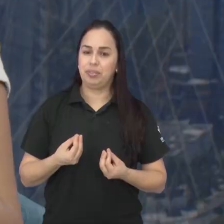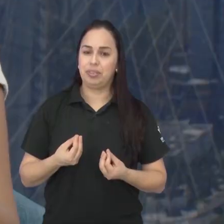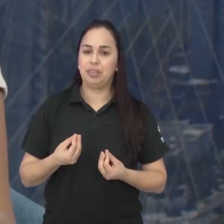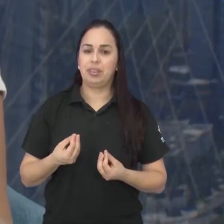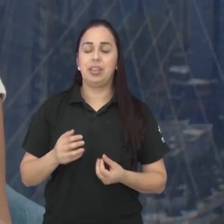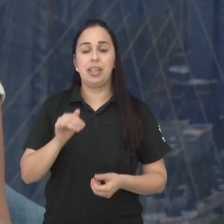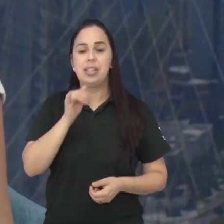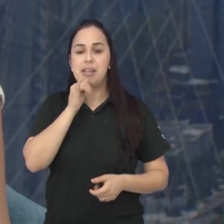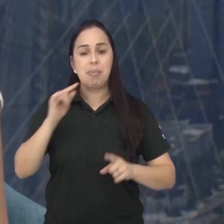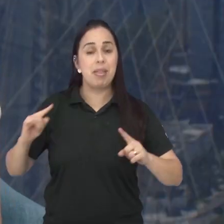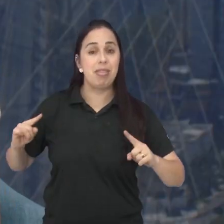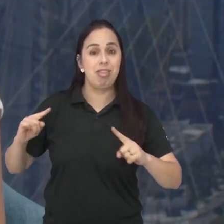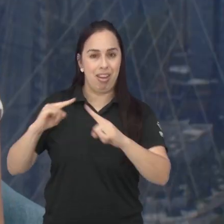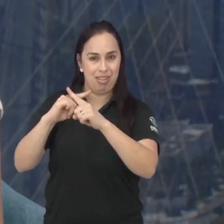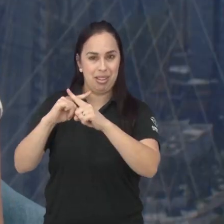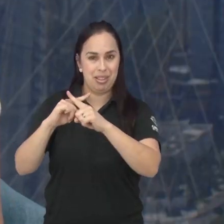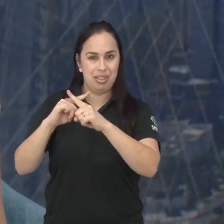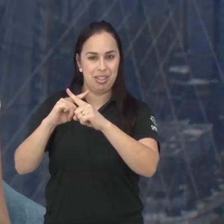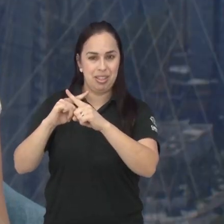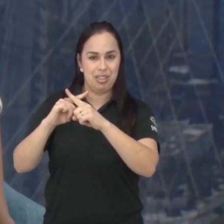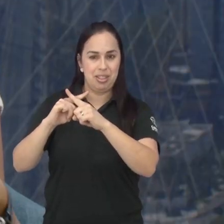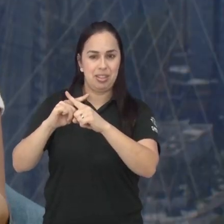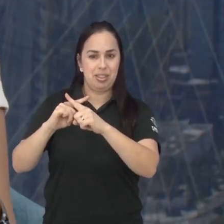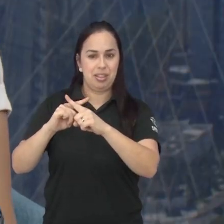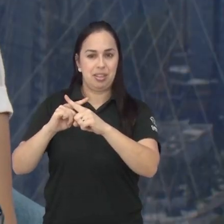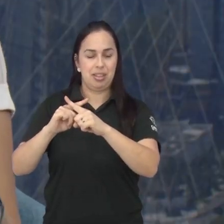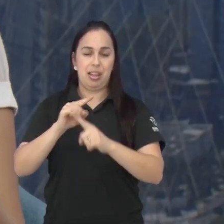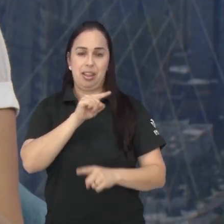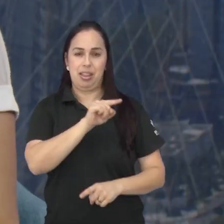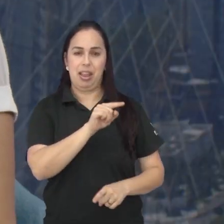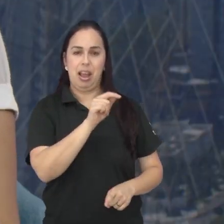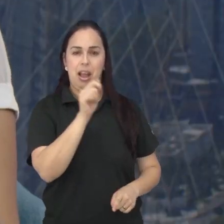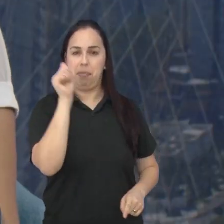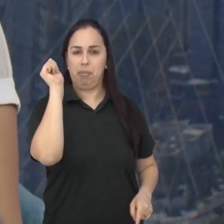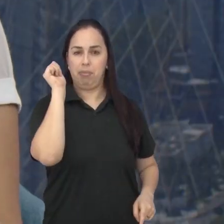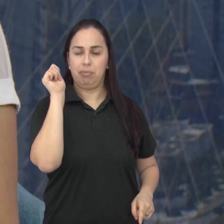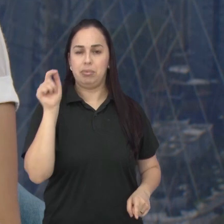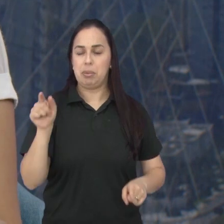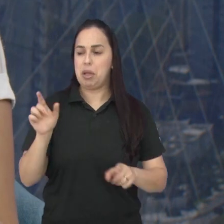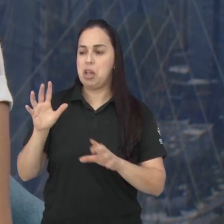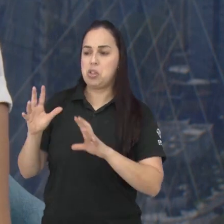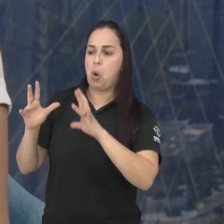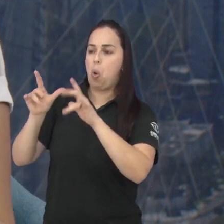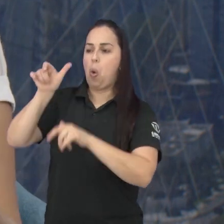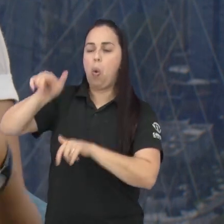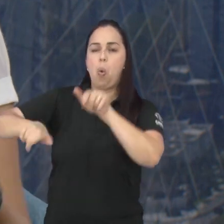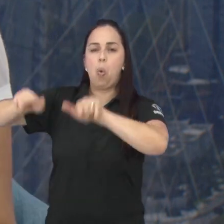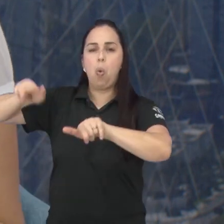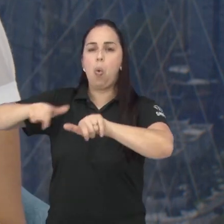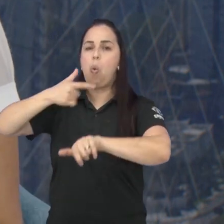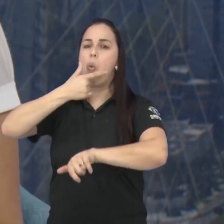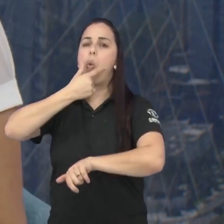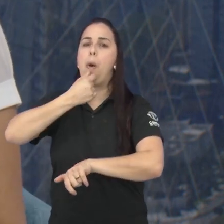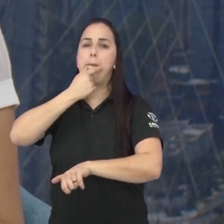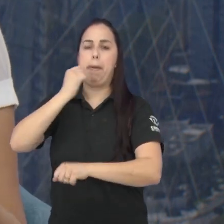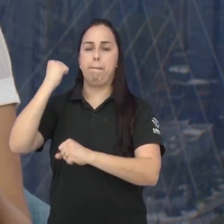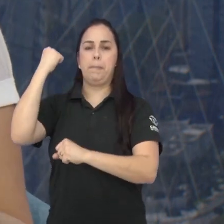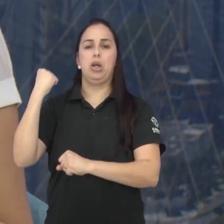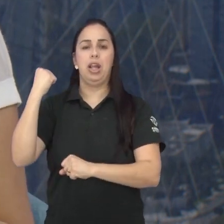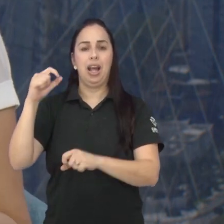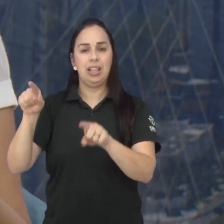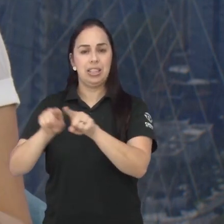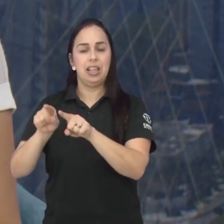isso avisa, de fato, concentrar poder na mão ainda dos homens, né? Destituir as mulheres